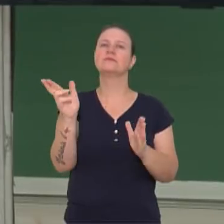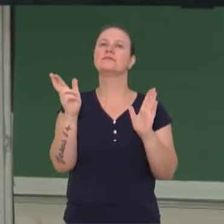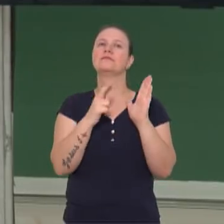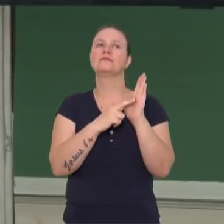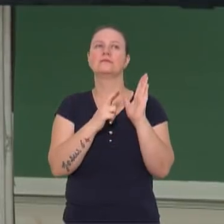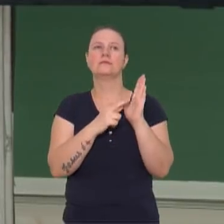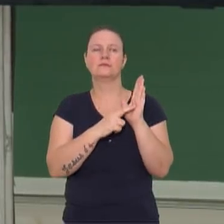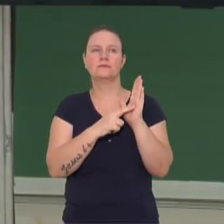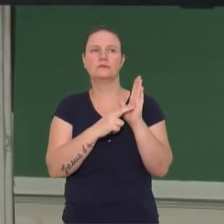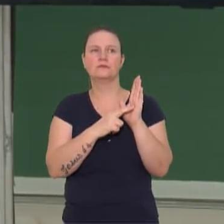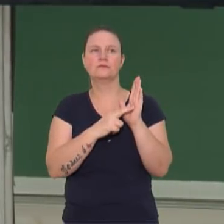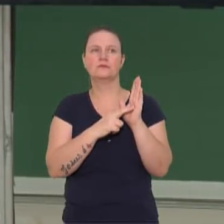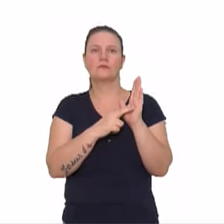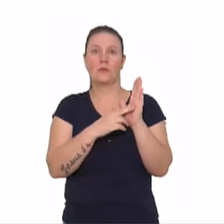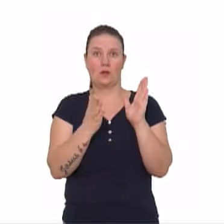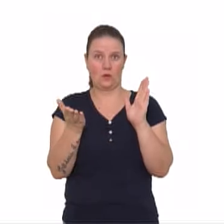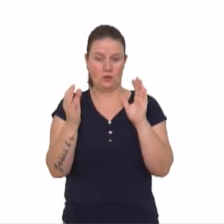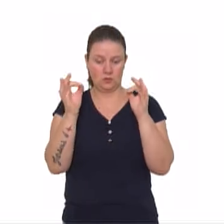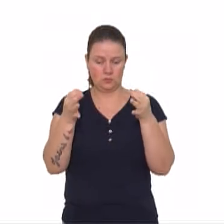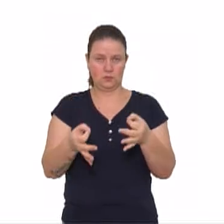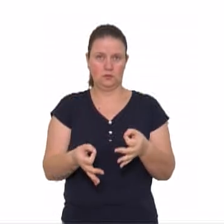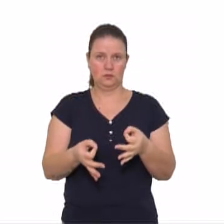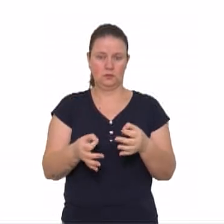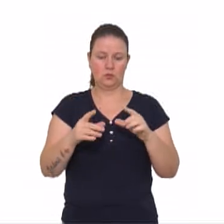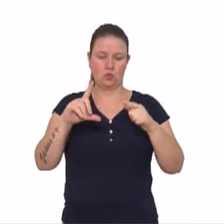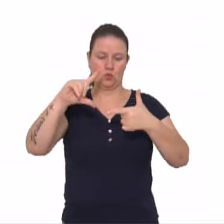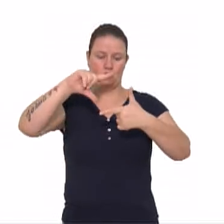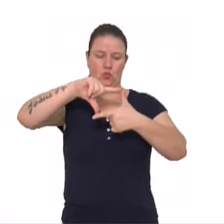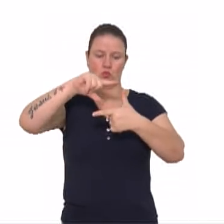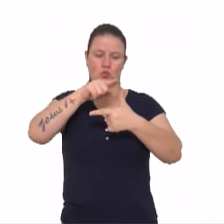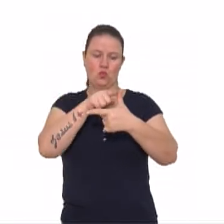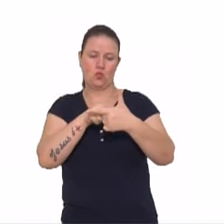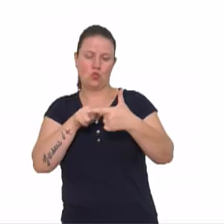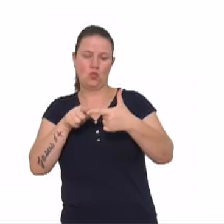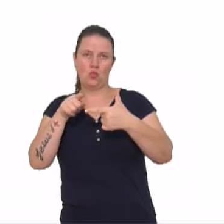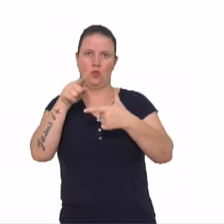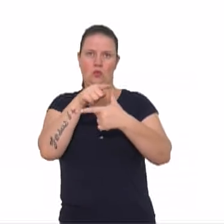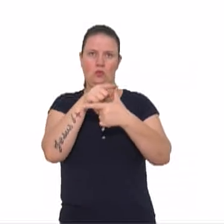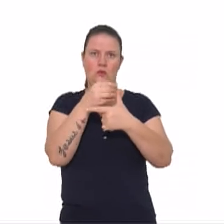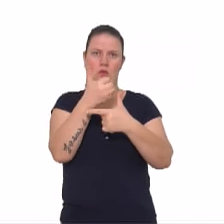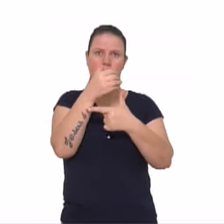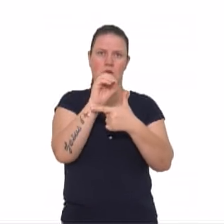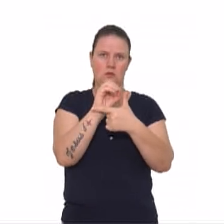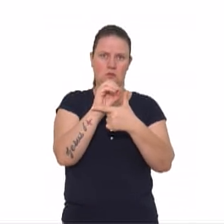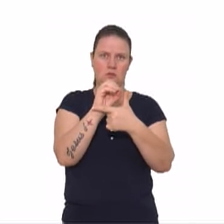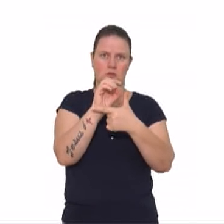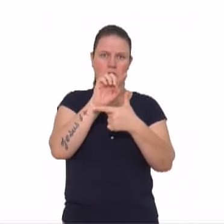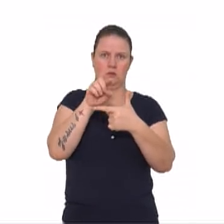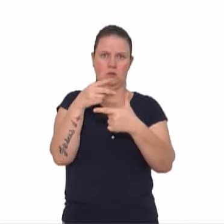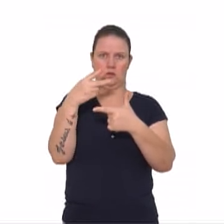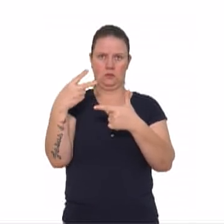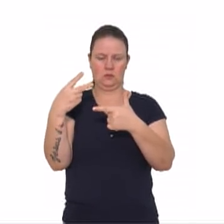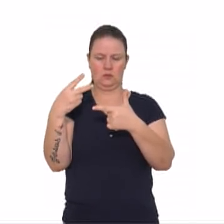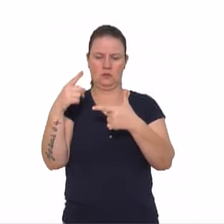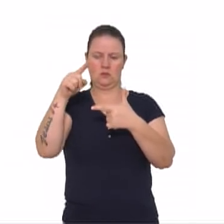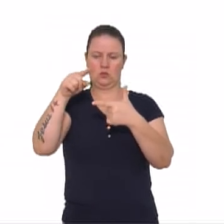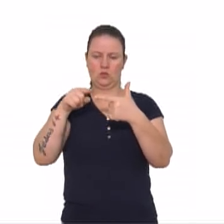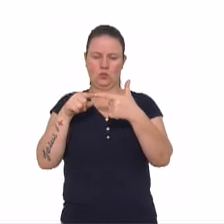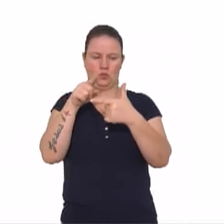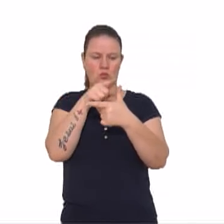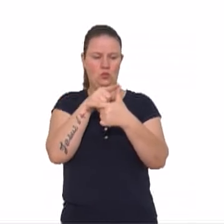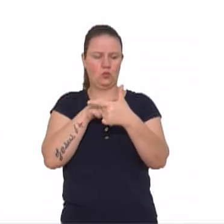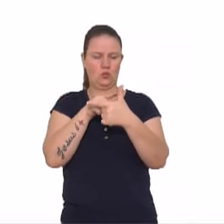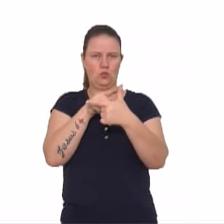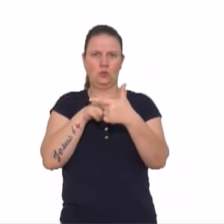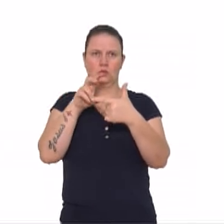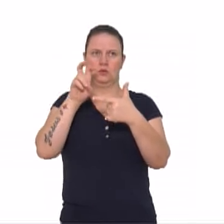Respondendo, o perímetro de um retângulo com 10,2 centímetros de comprimento e 5,1 centímetros